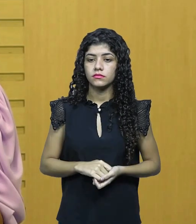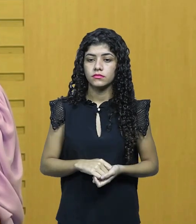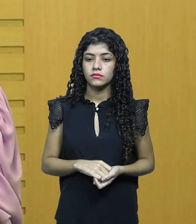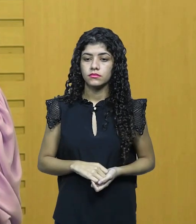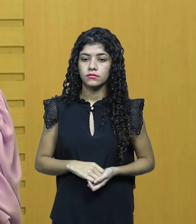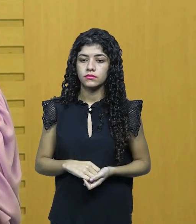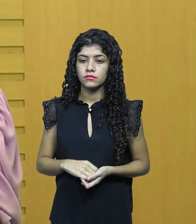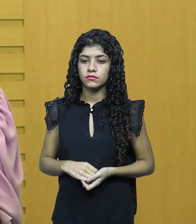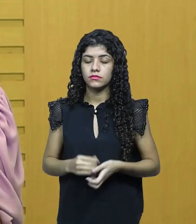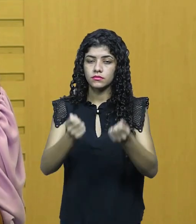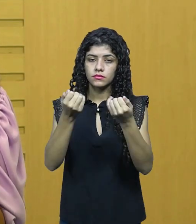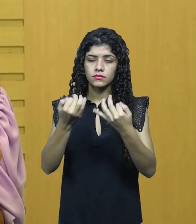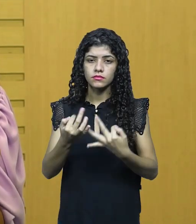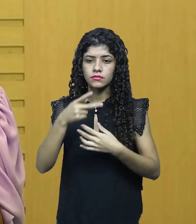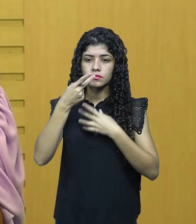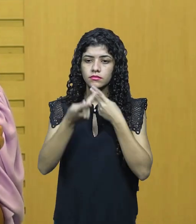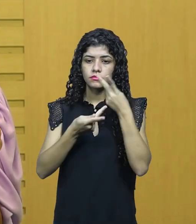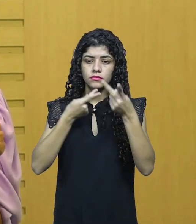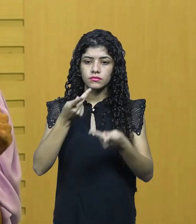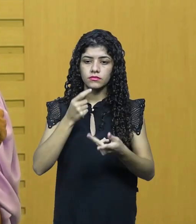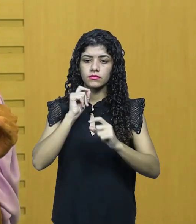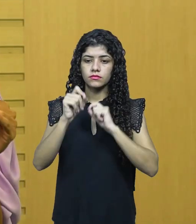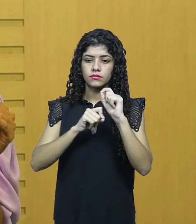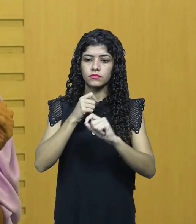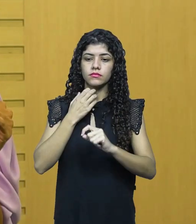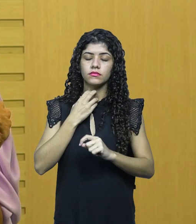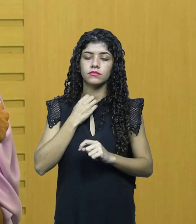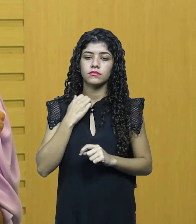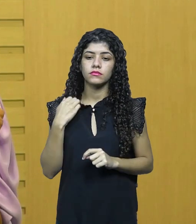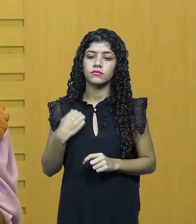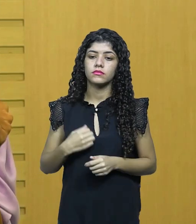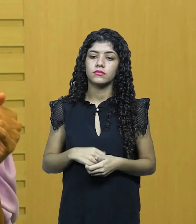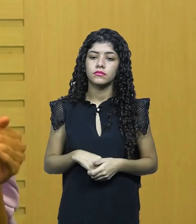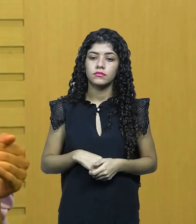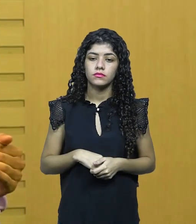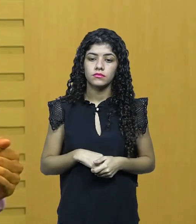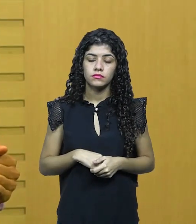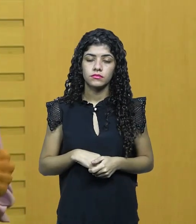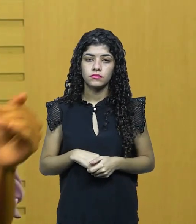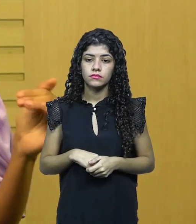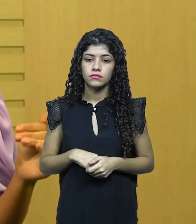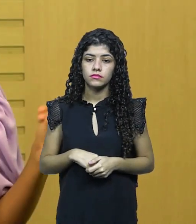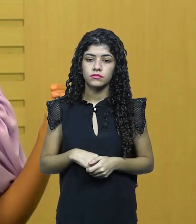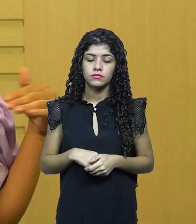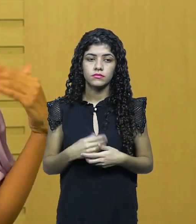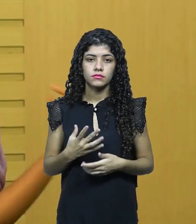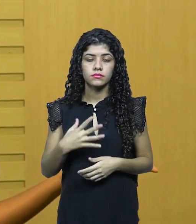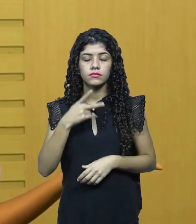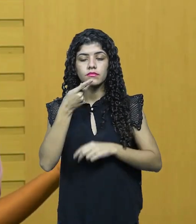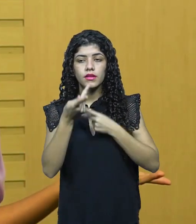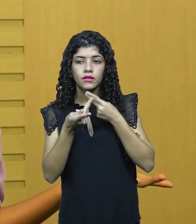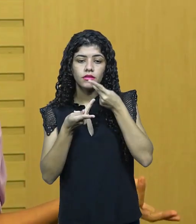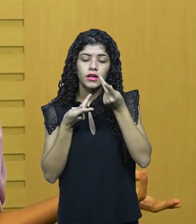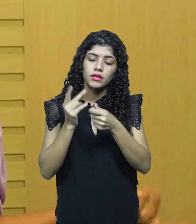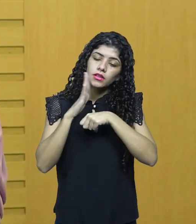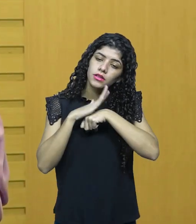a fala de Bergoglio, ela é colocada para ser falada numa tonalidade amável, enquanto